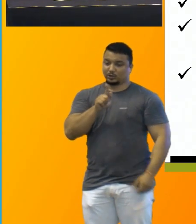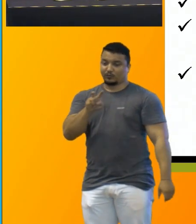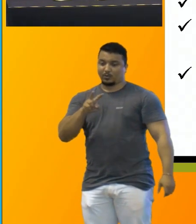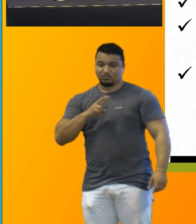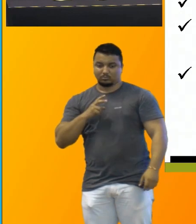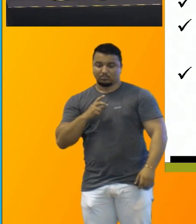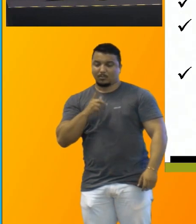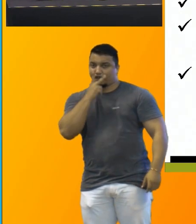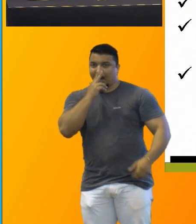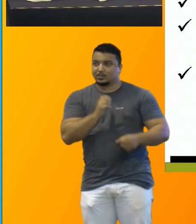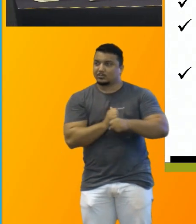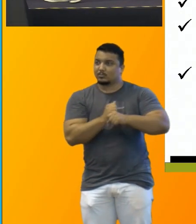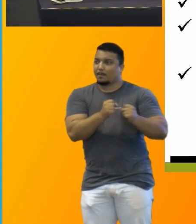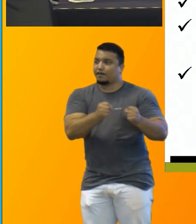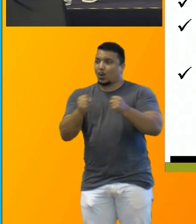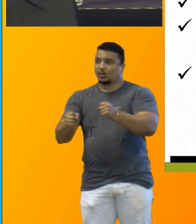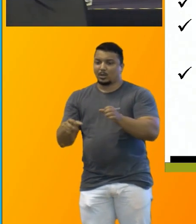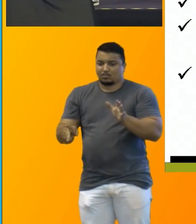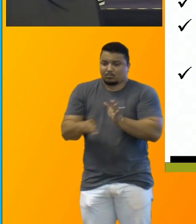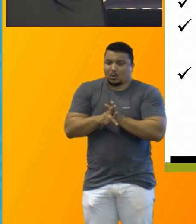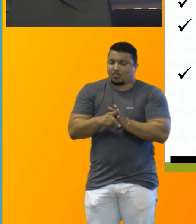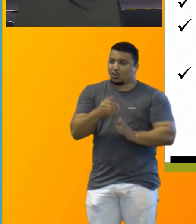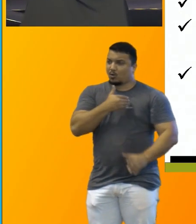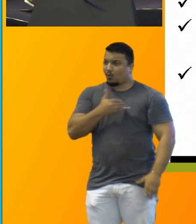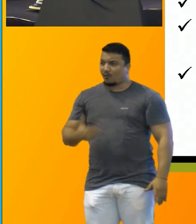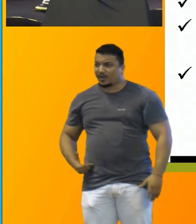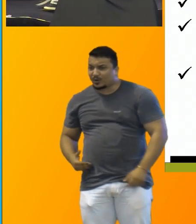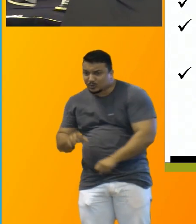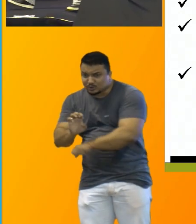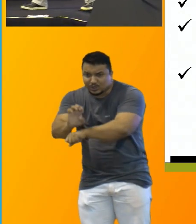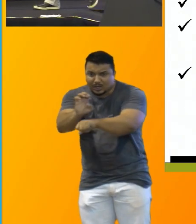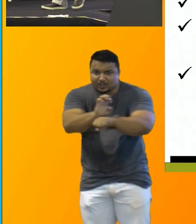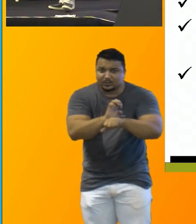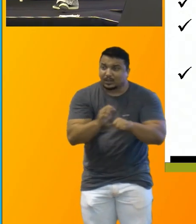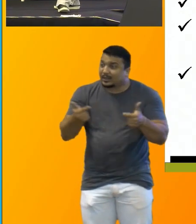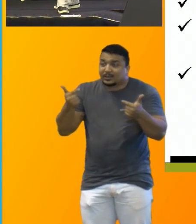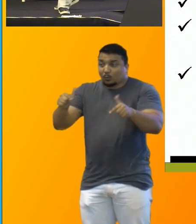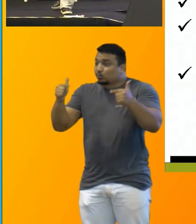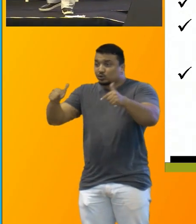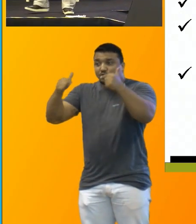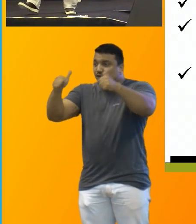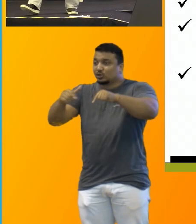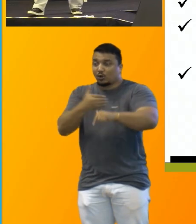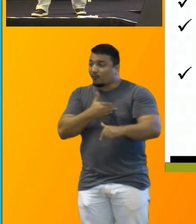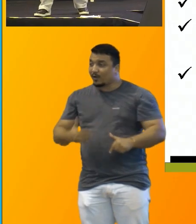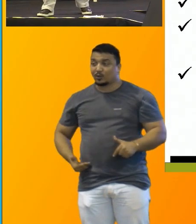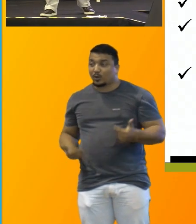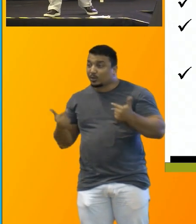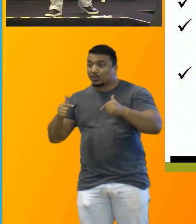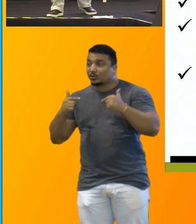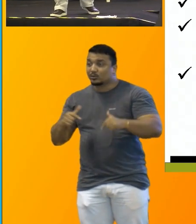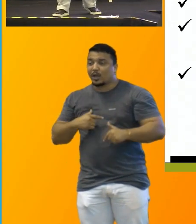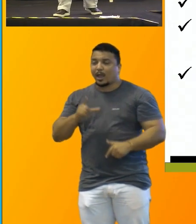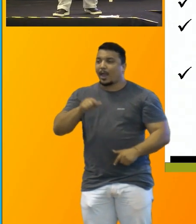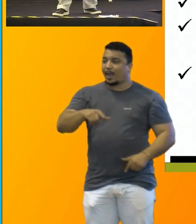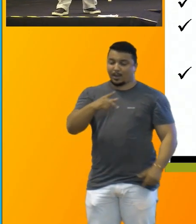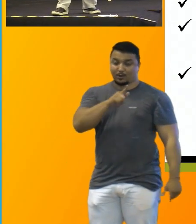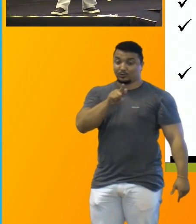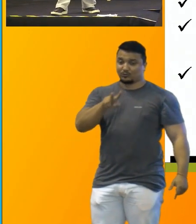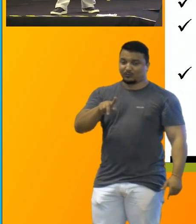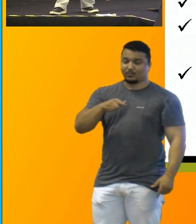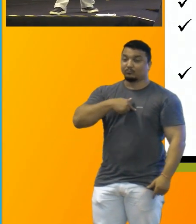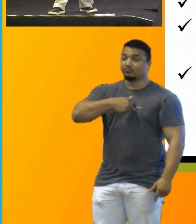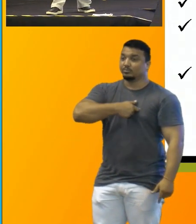mãos. Não tinham governadores dos estados eleitos. Os governadores eram indicados por ele.